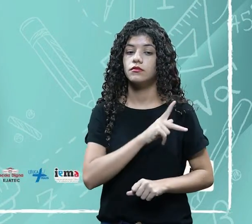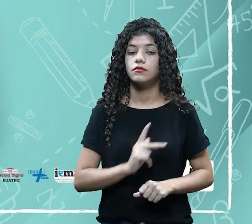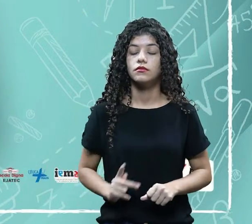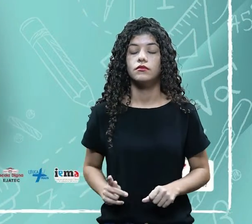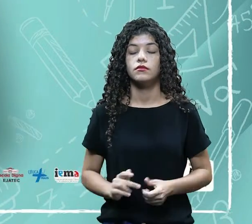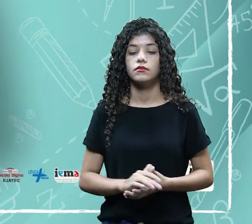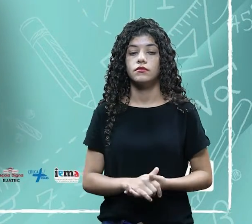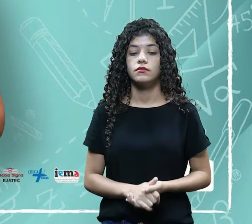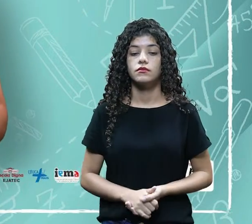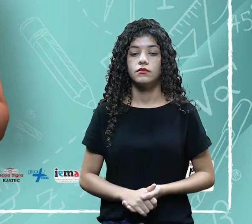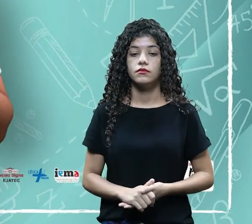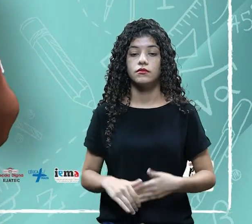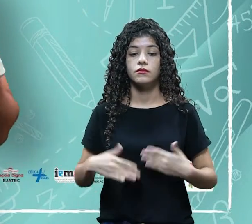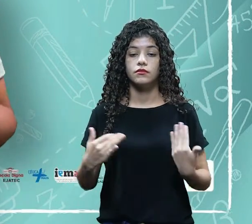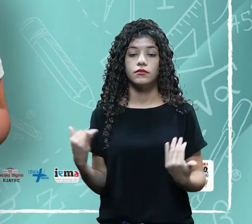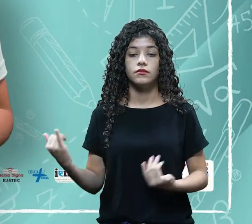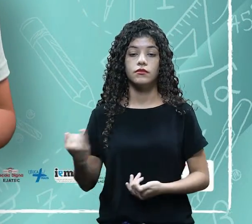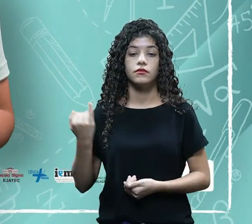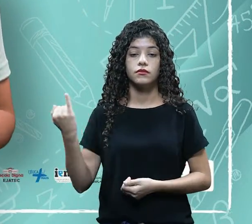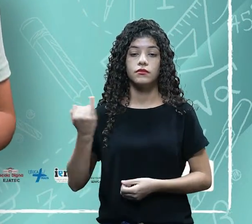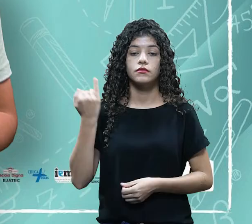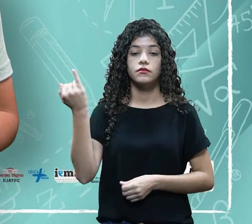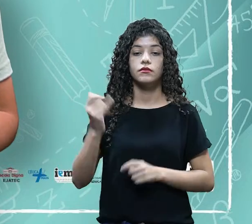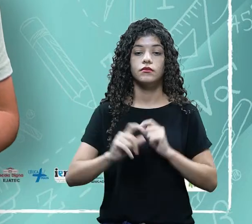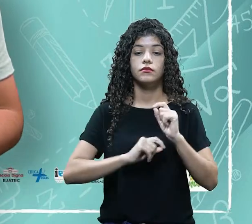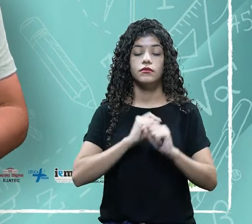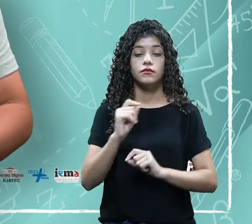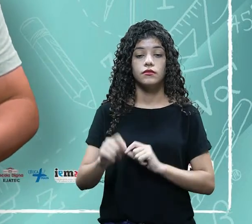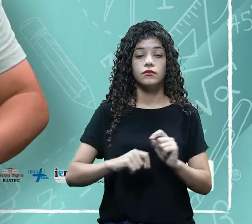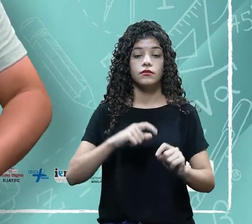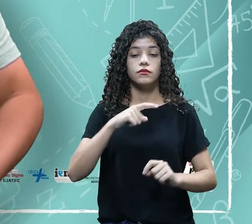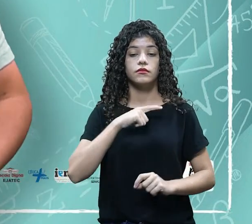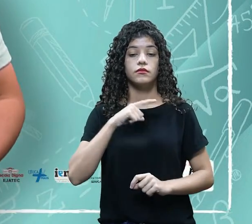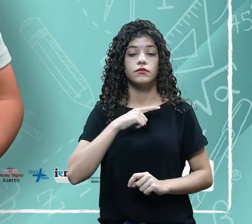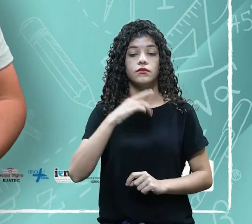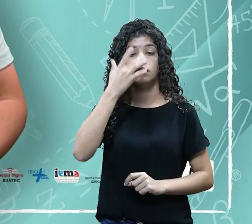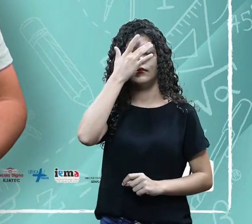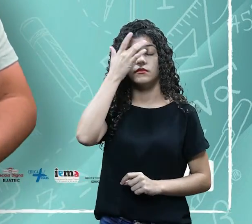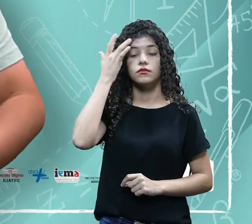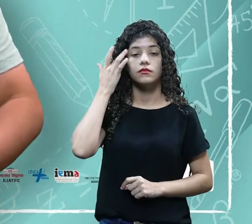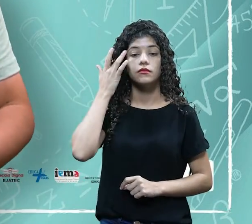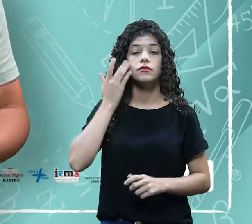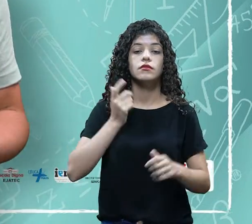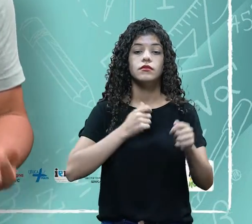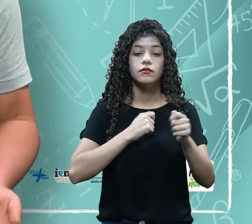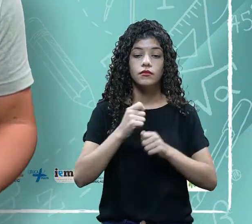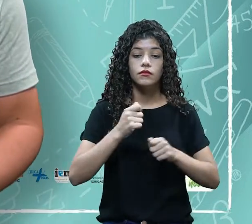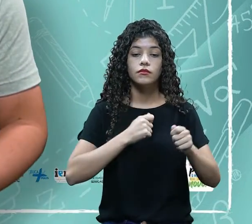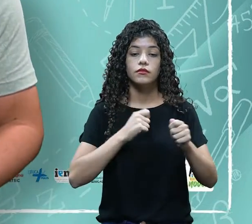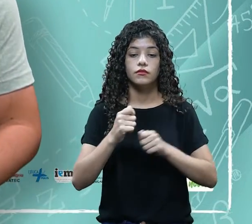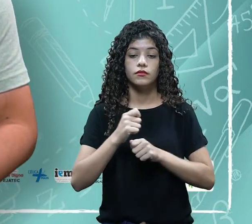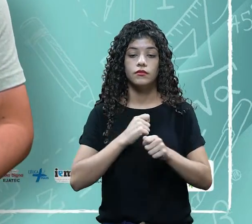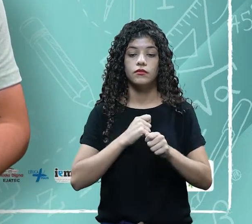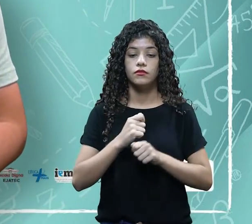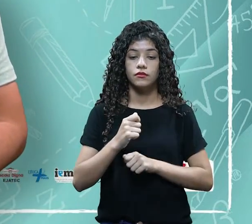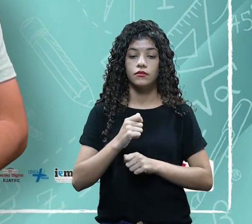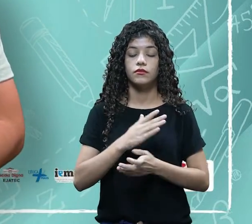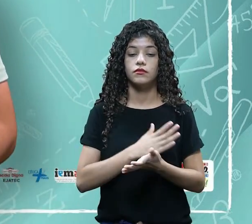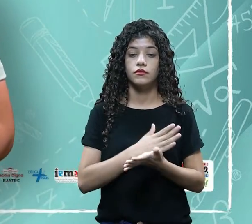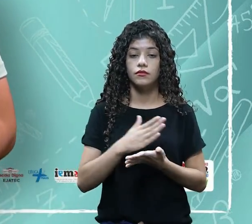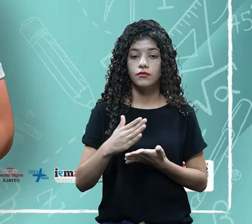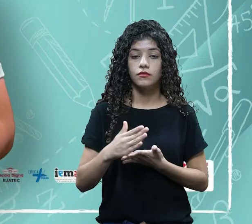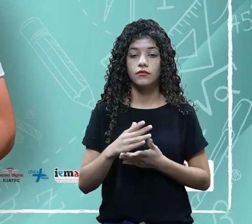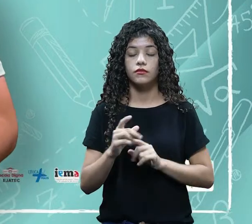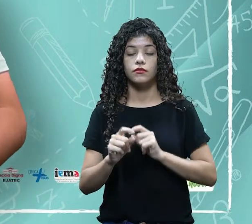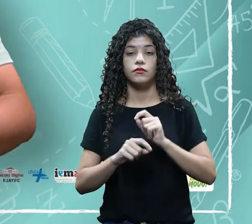de fato importante haver alguém que controle, um setor que controle essa tramitação,